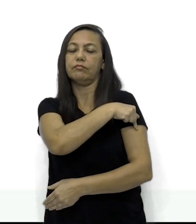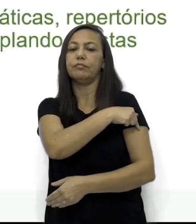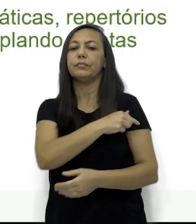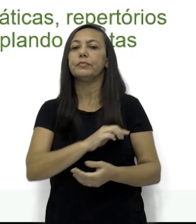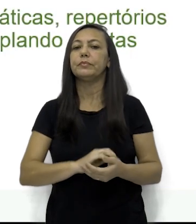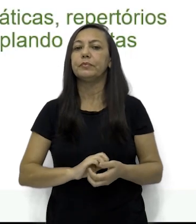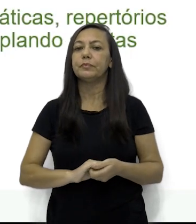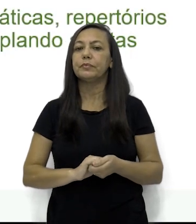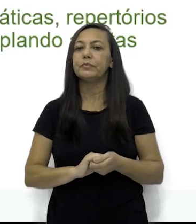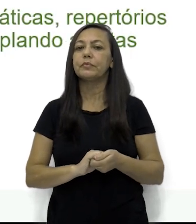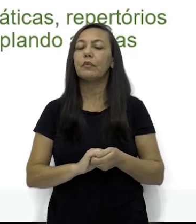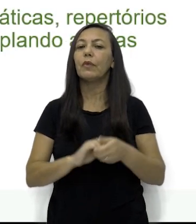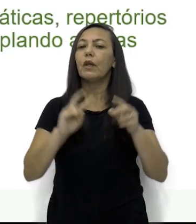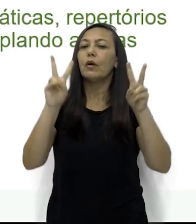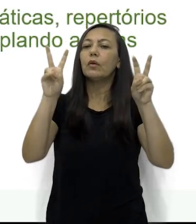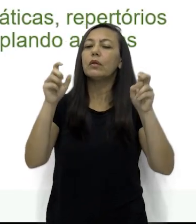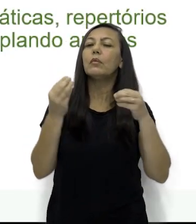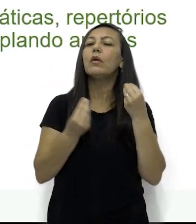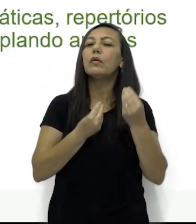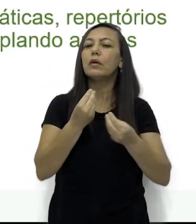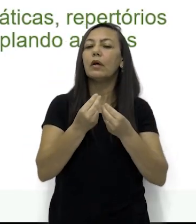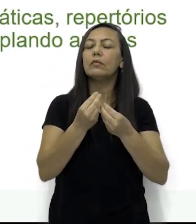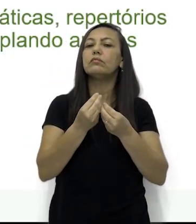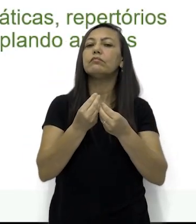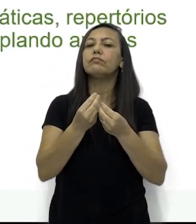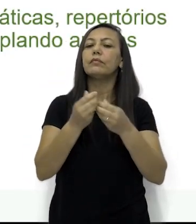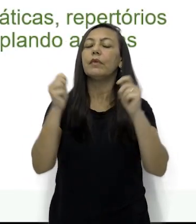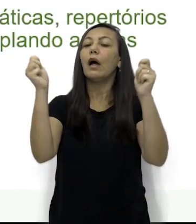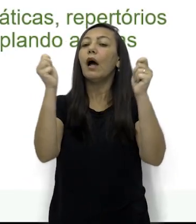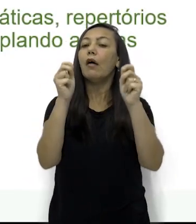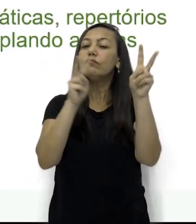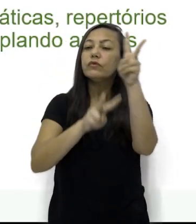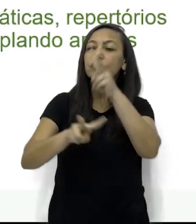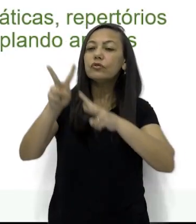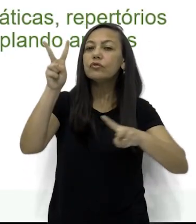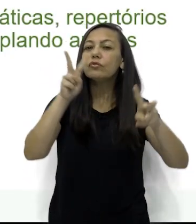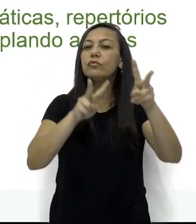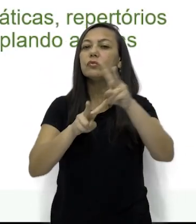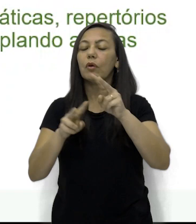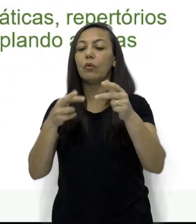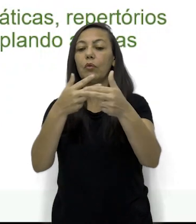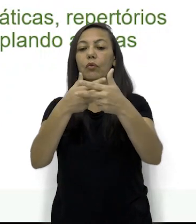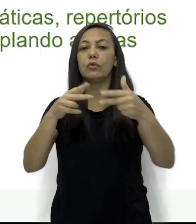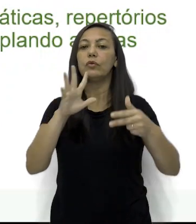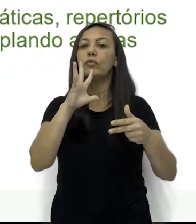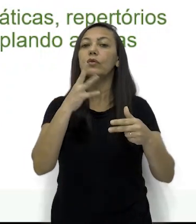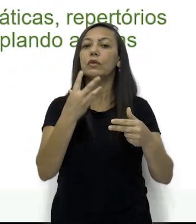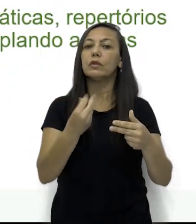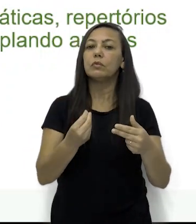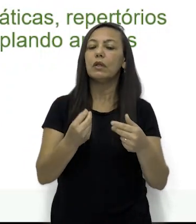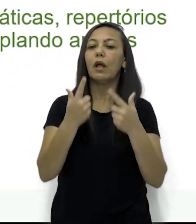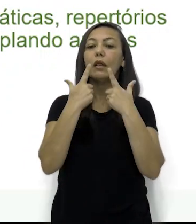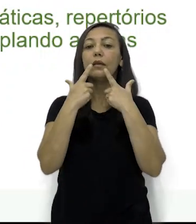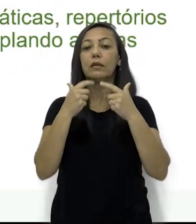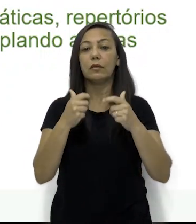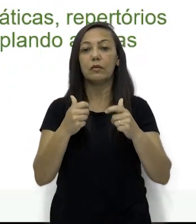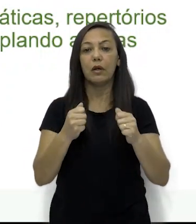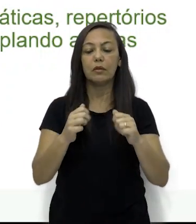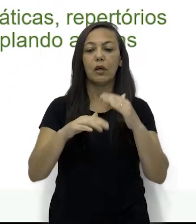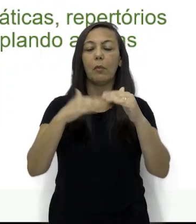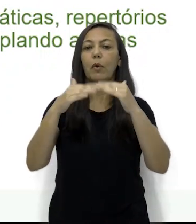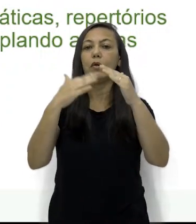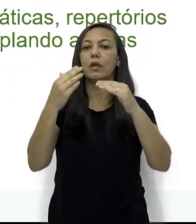fundamental. O campo temático que nós trabalhamos foram as artes visuais, objetos de conhecimento foram elementos da